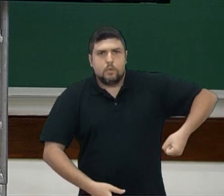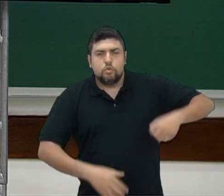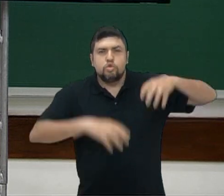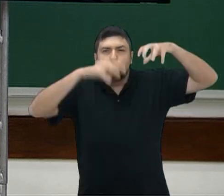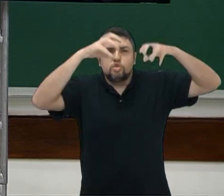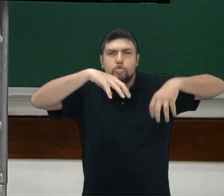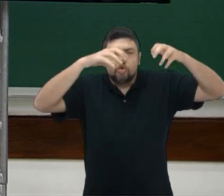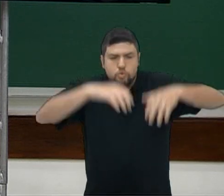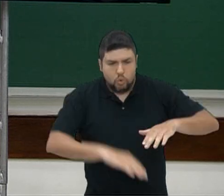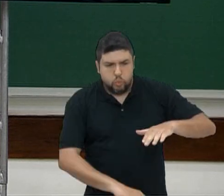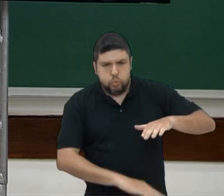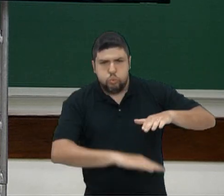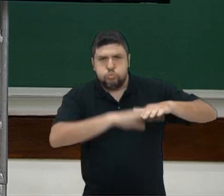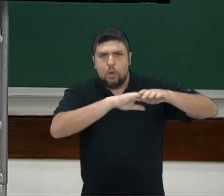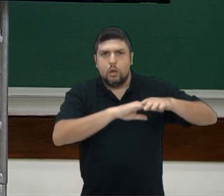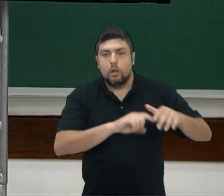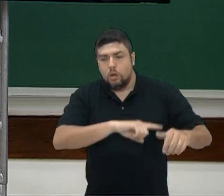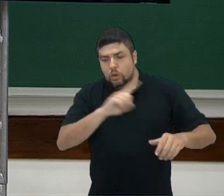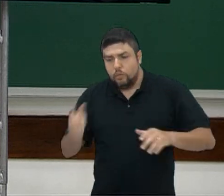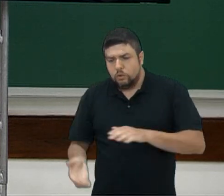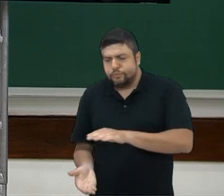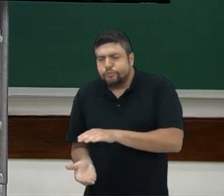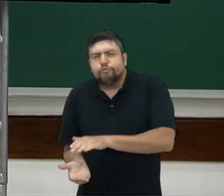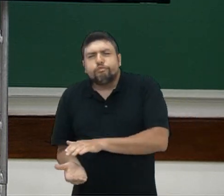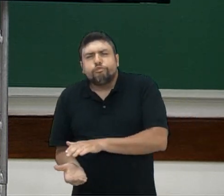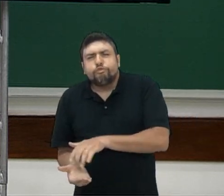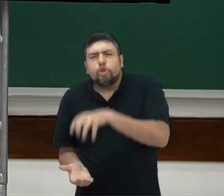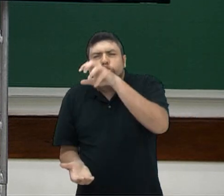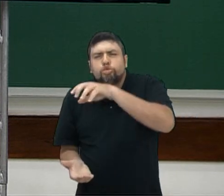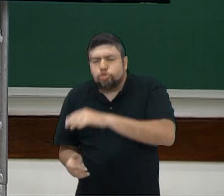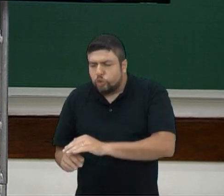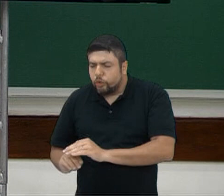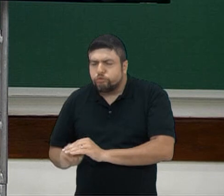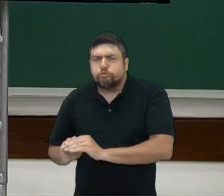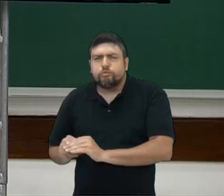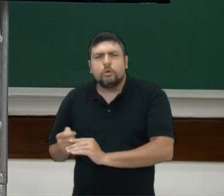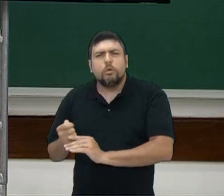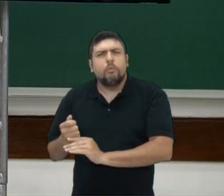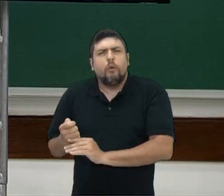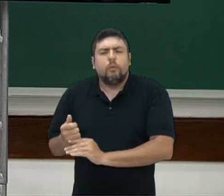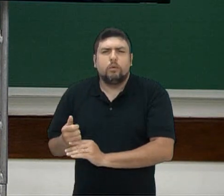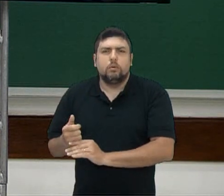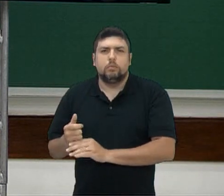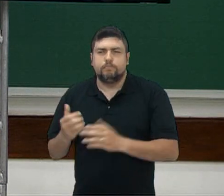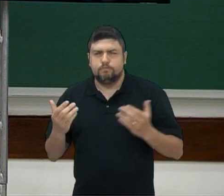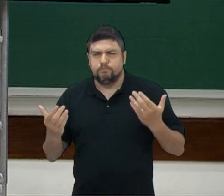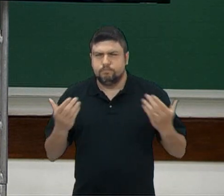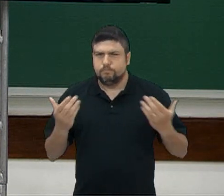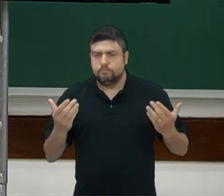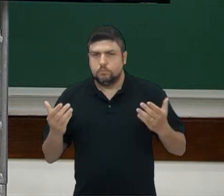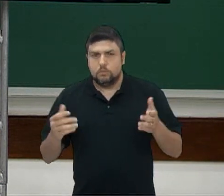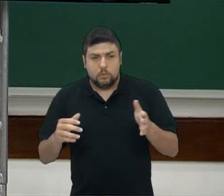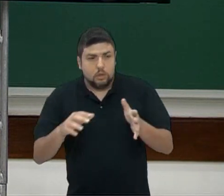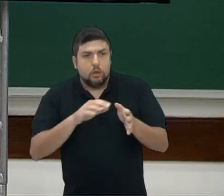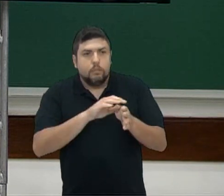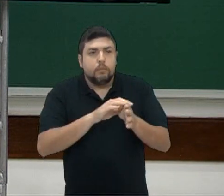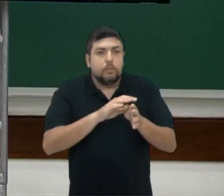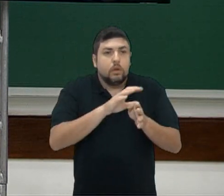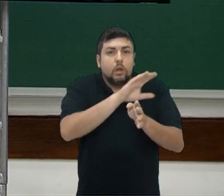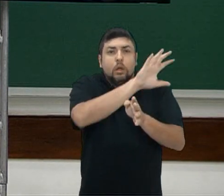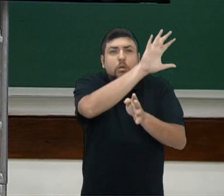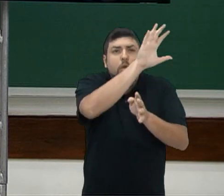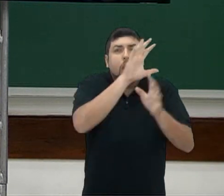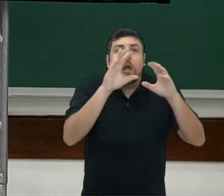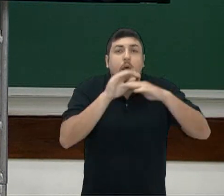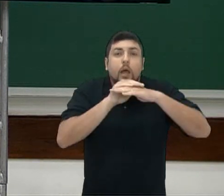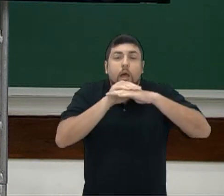acontece? Quanto maior for a incidência luminosa, melhor vai ser a qualidade da imagem que você vai estar conseguindo observar ao longo